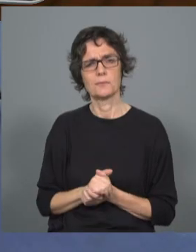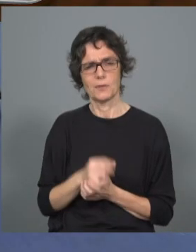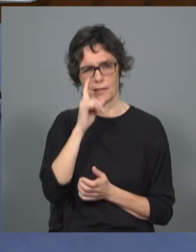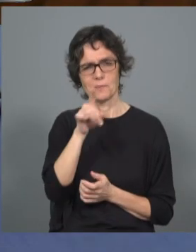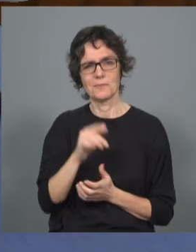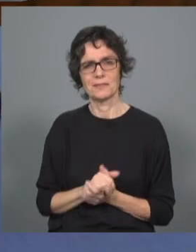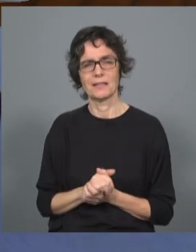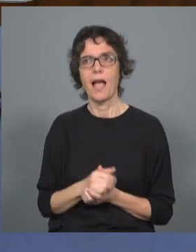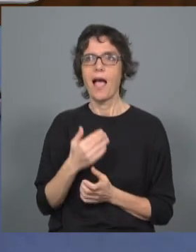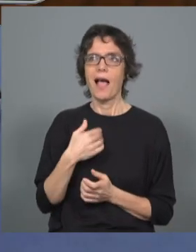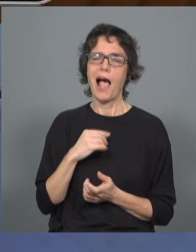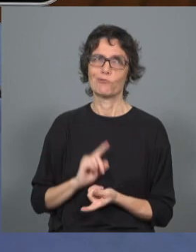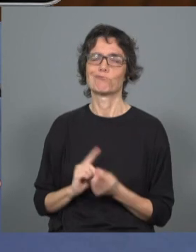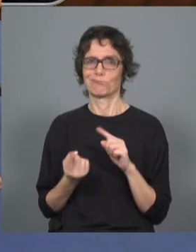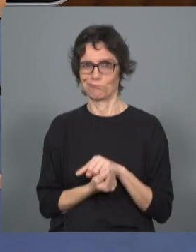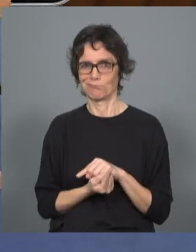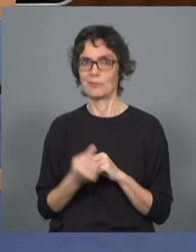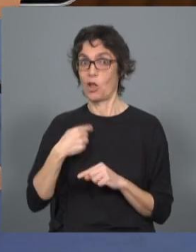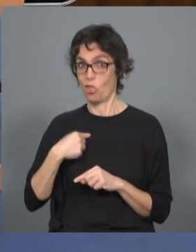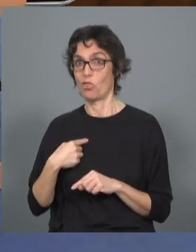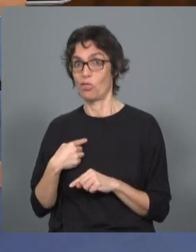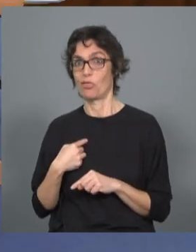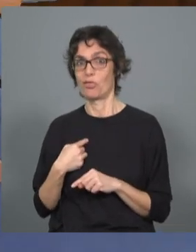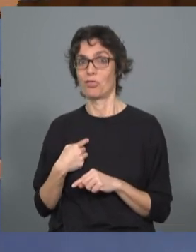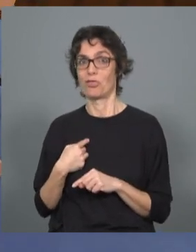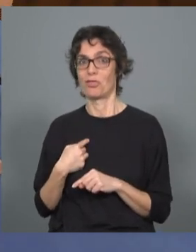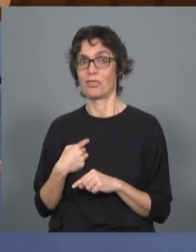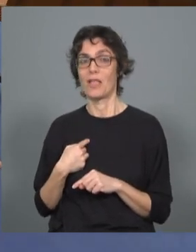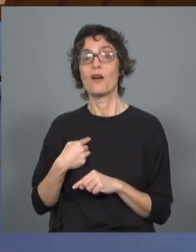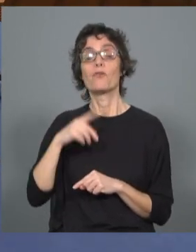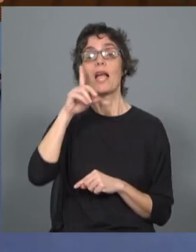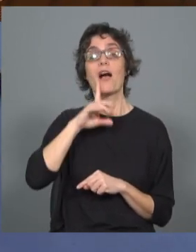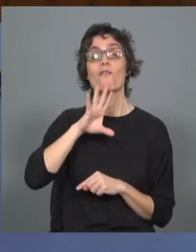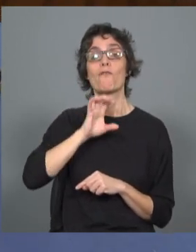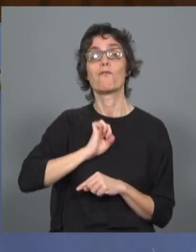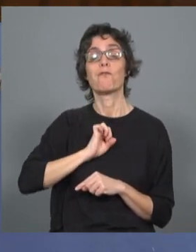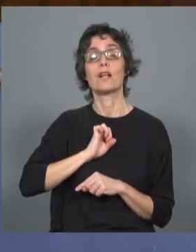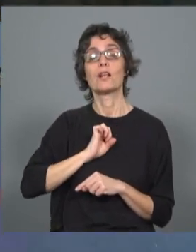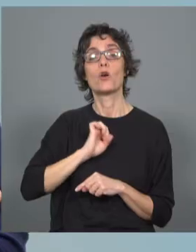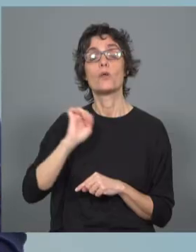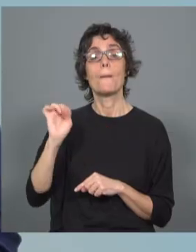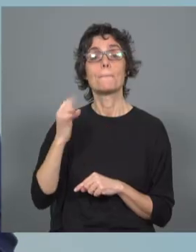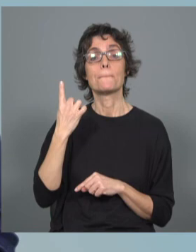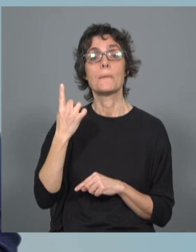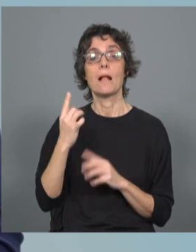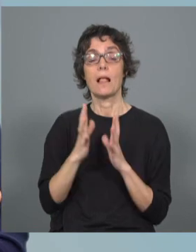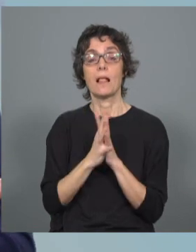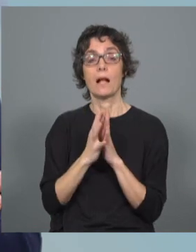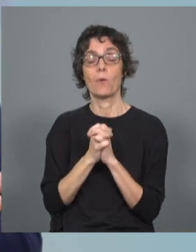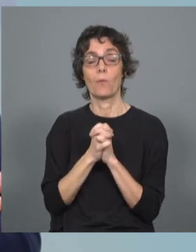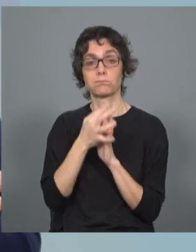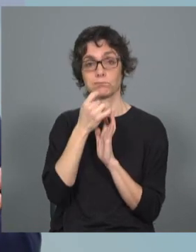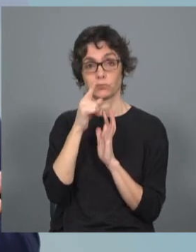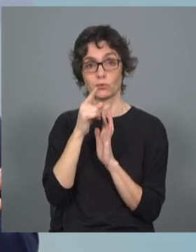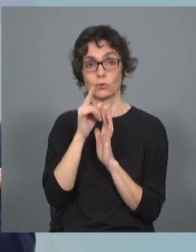que foi ao contrário. Então, a nossa filha... foram bater à porta. Então, a nossa filha Marta ia fazer a primeira comunhão e o crisma lá em Santa Isabel.